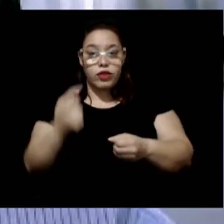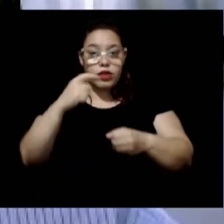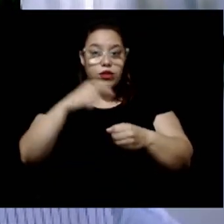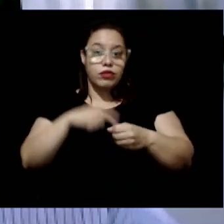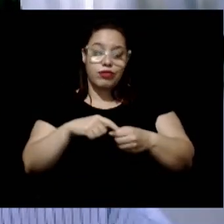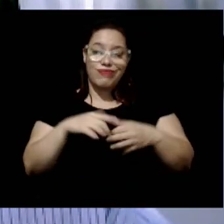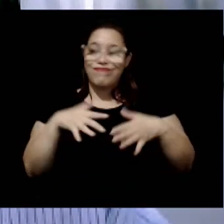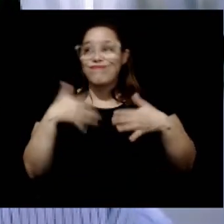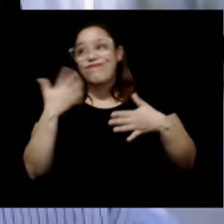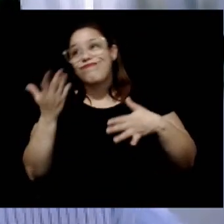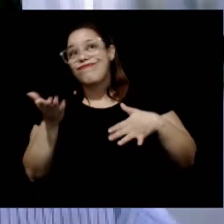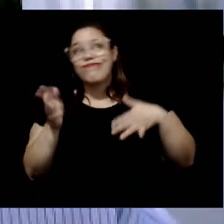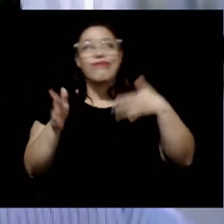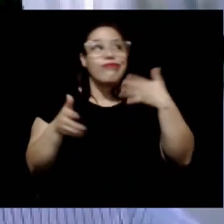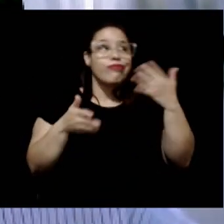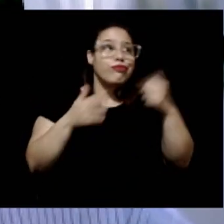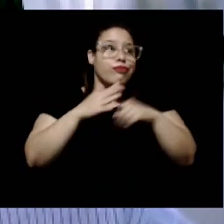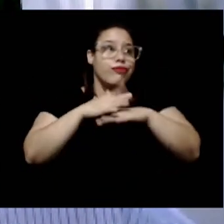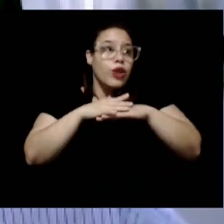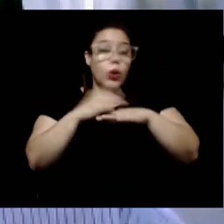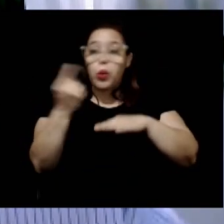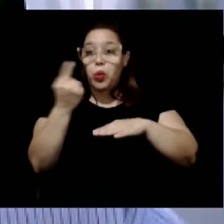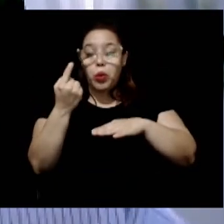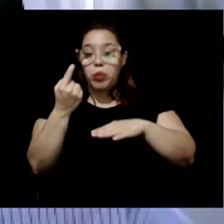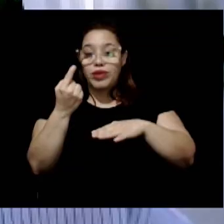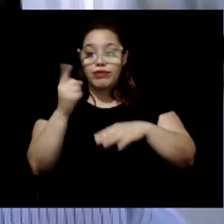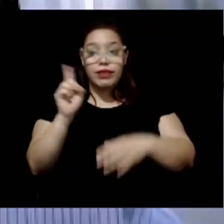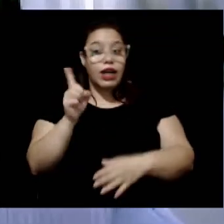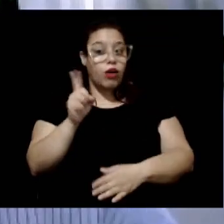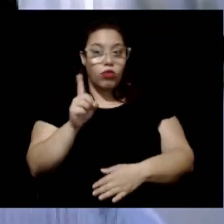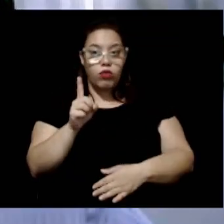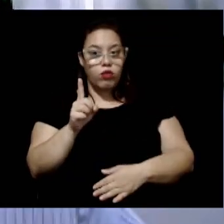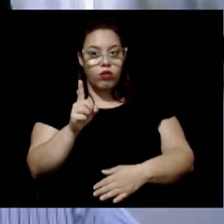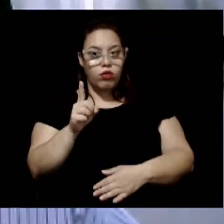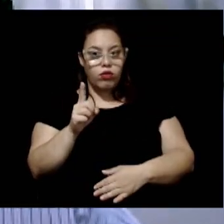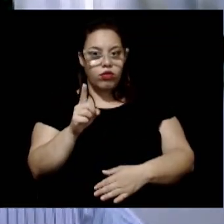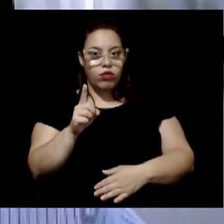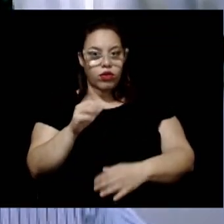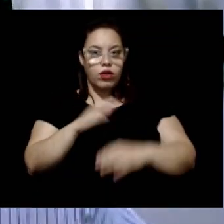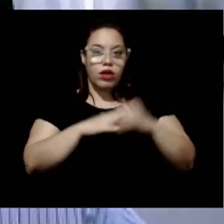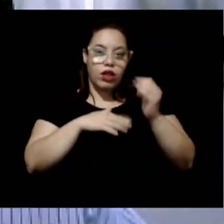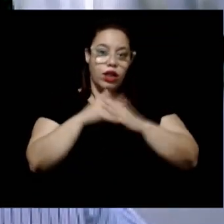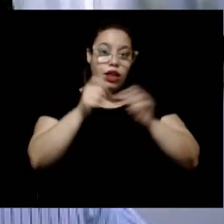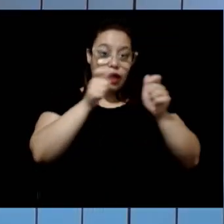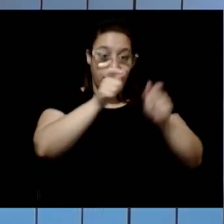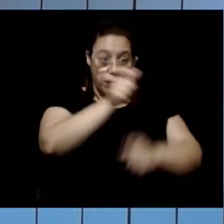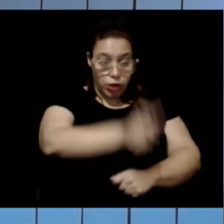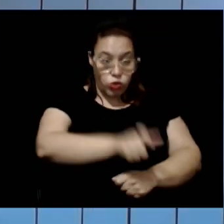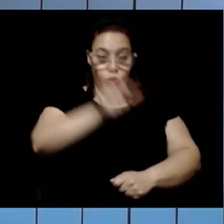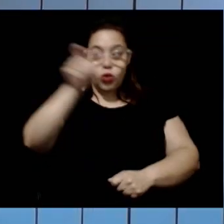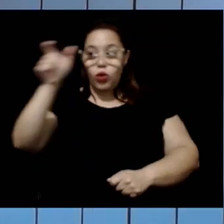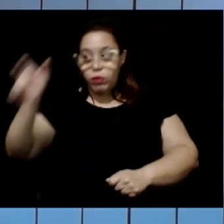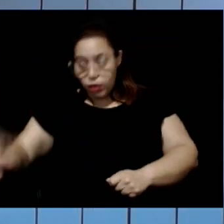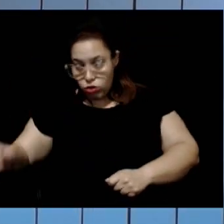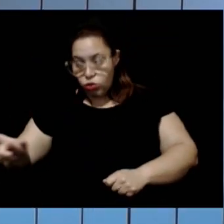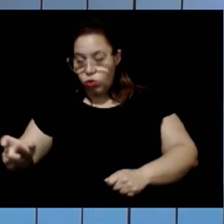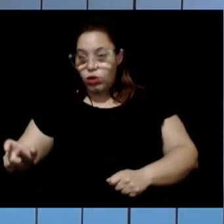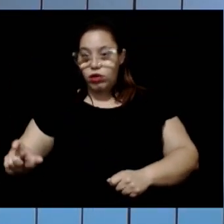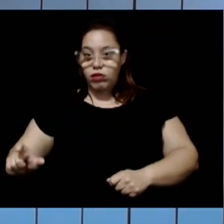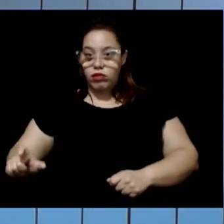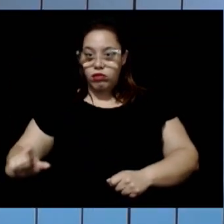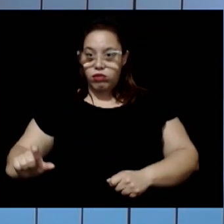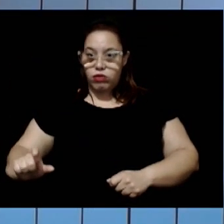as doenças como uma só, né? A gente tem que ver caso a caso. Doutor, agora eu gostaria que o senhor